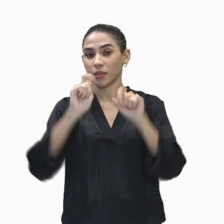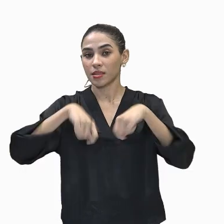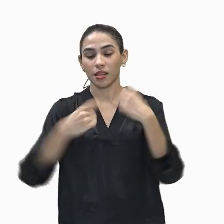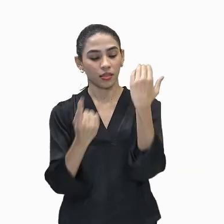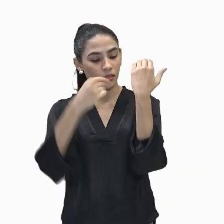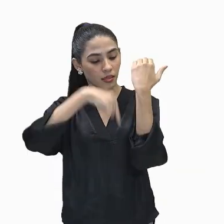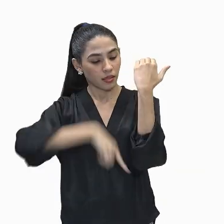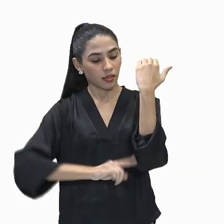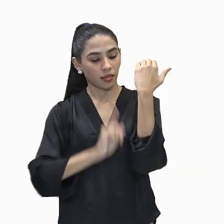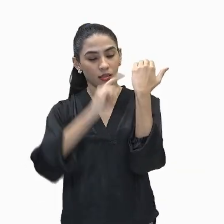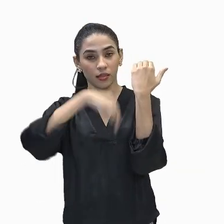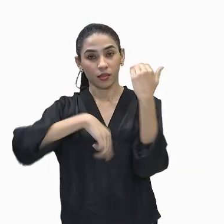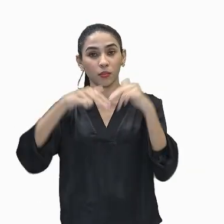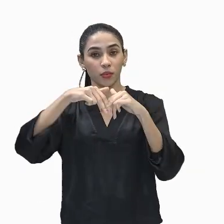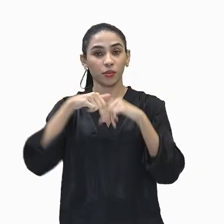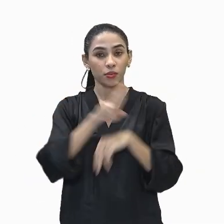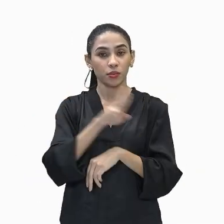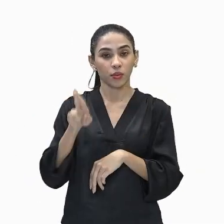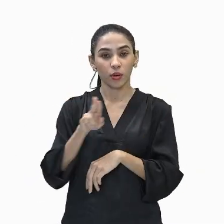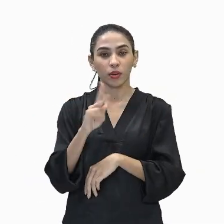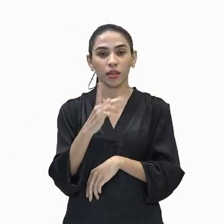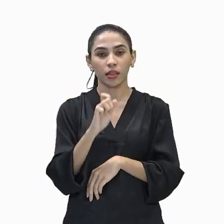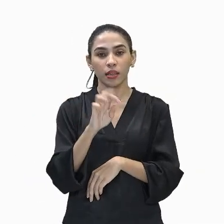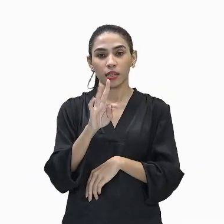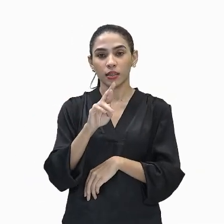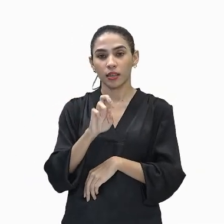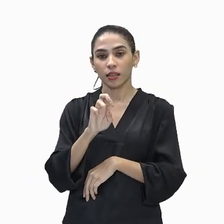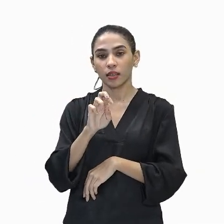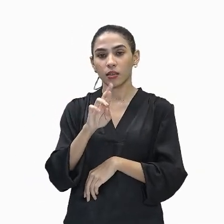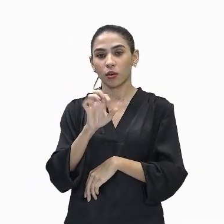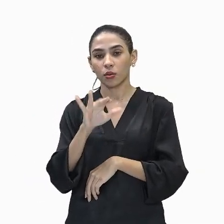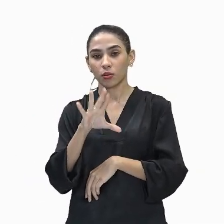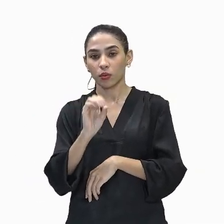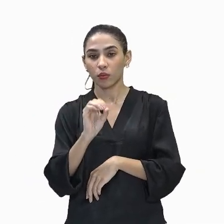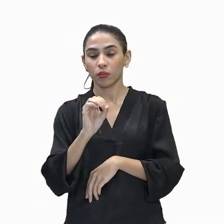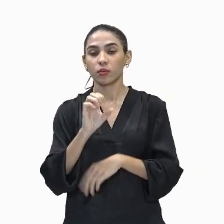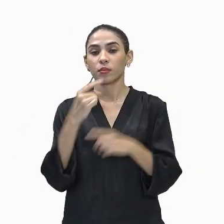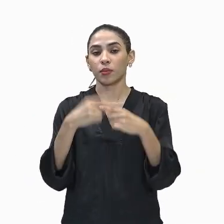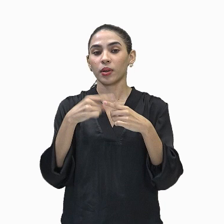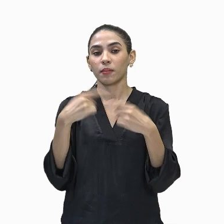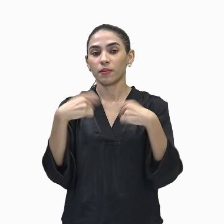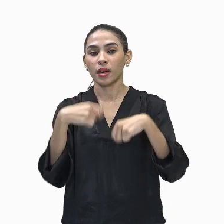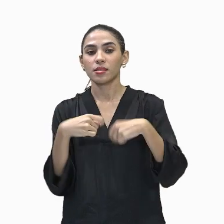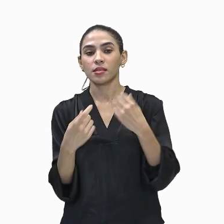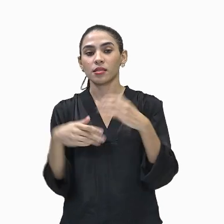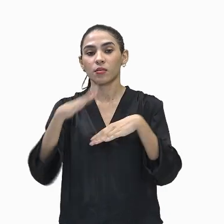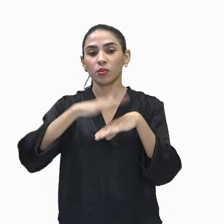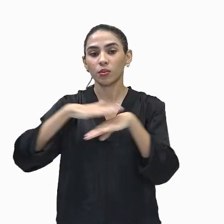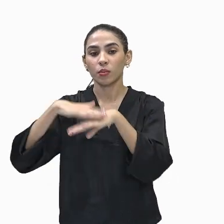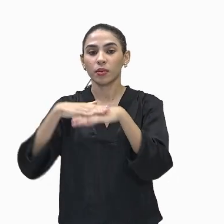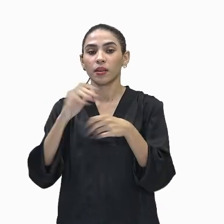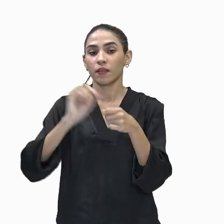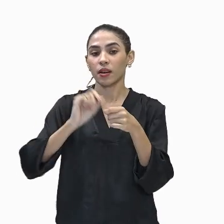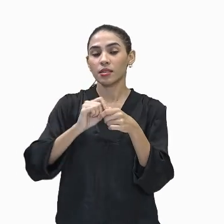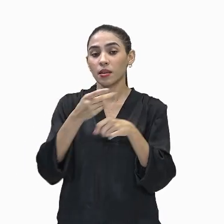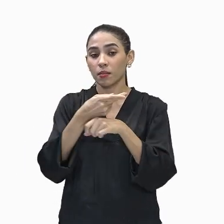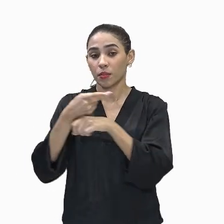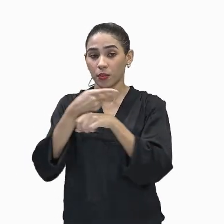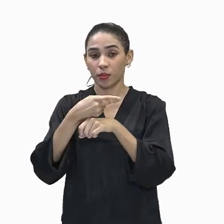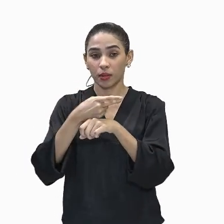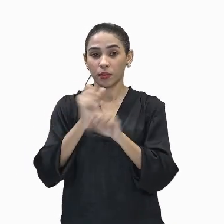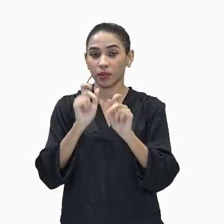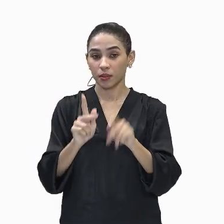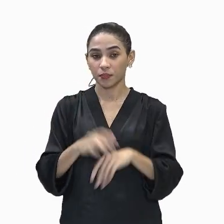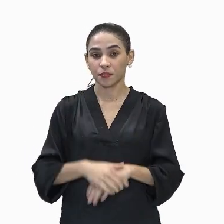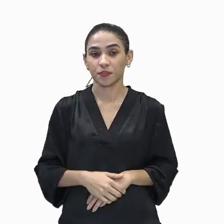isso eles são chamados aí de heterótrofos, certo? Porque eles precisam buscar esse nutriente, né, de alguma forma. E